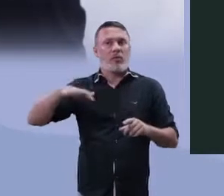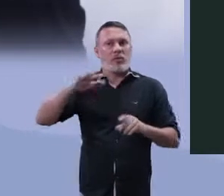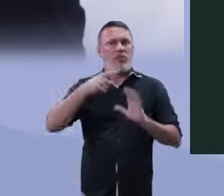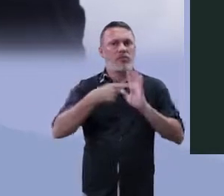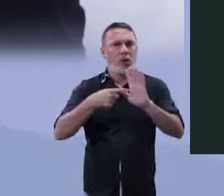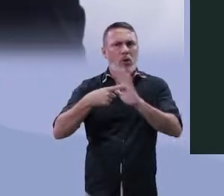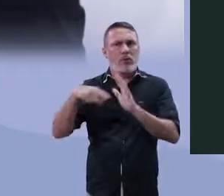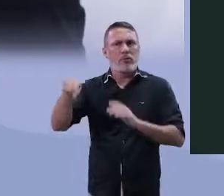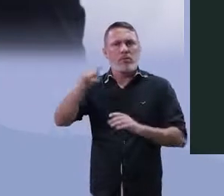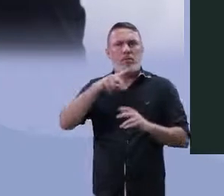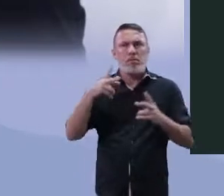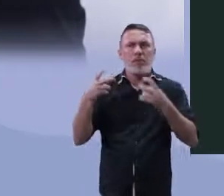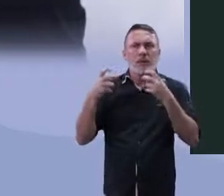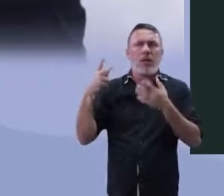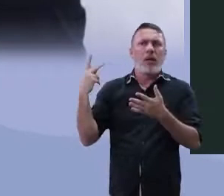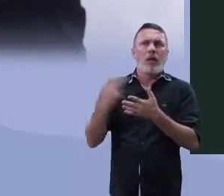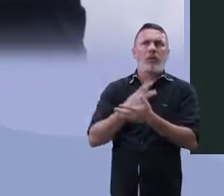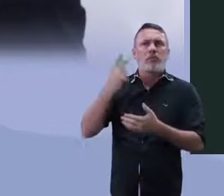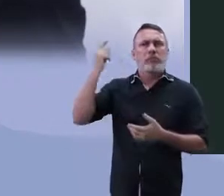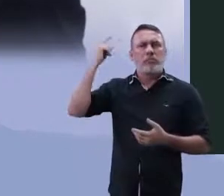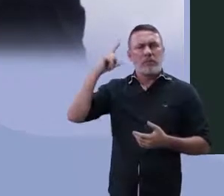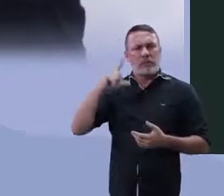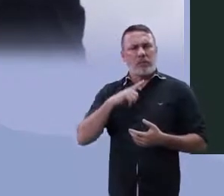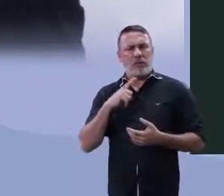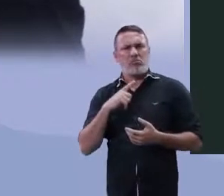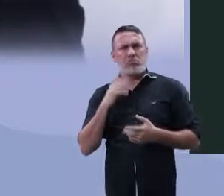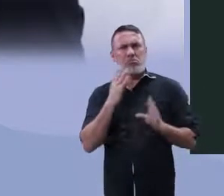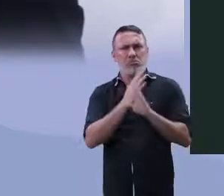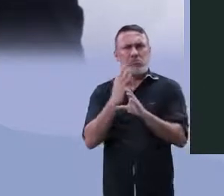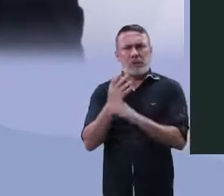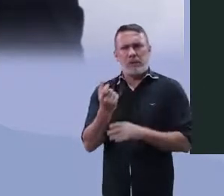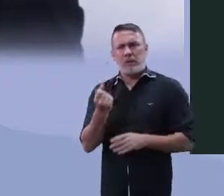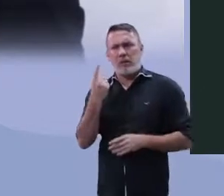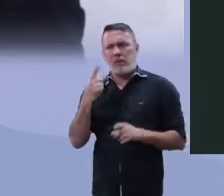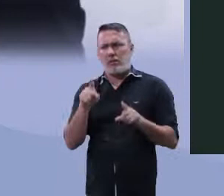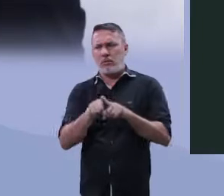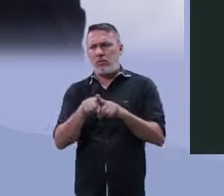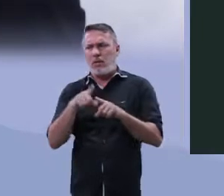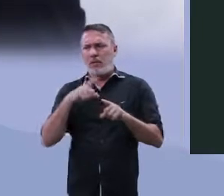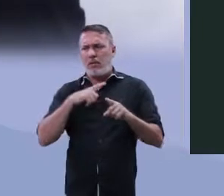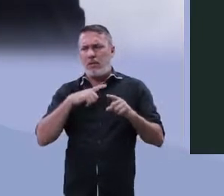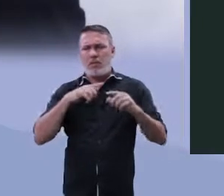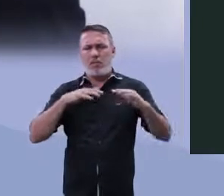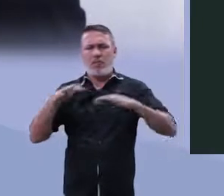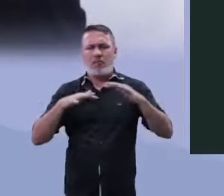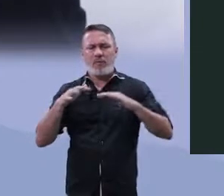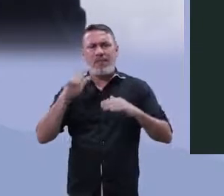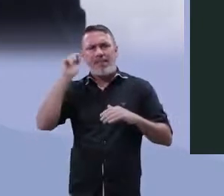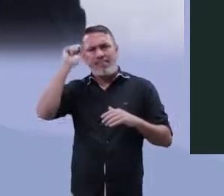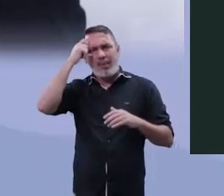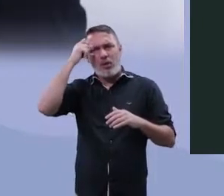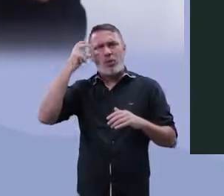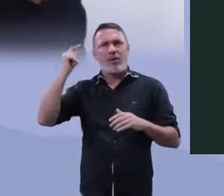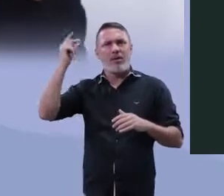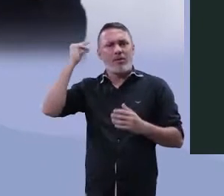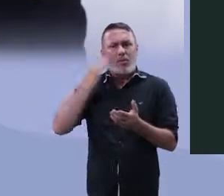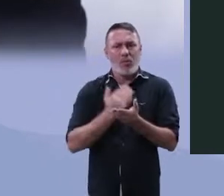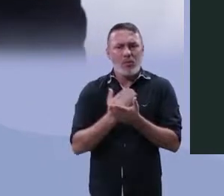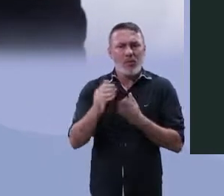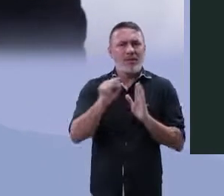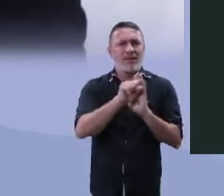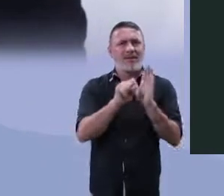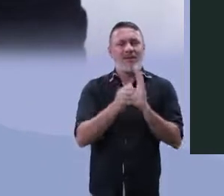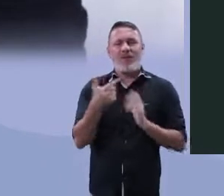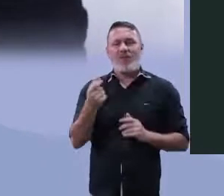a gente percebe, né, que até causa certo estranhamento, é a organização de um movimento negro desde as primeiras décadas do